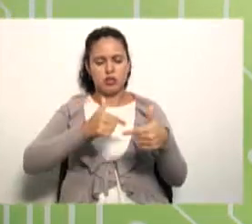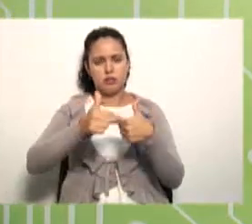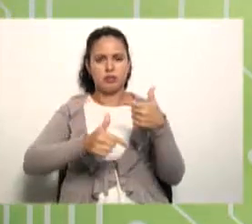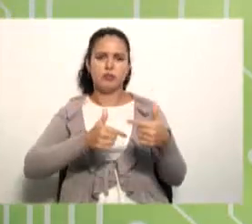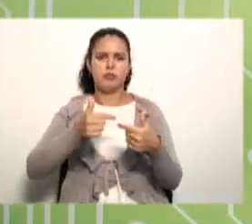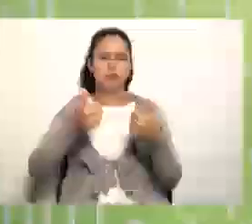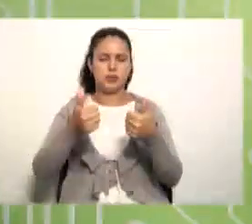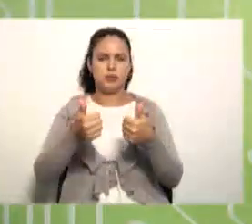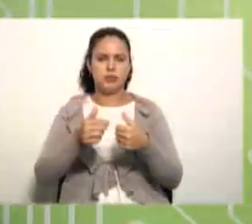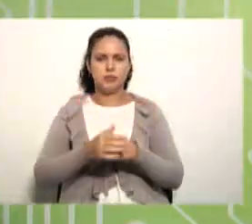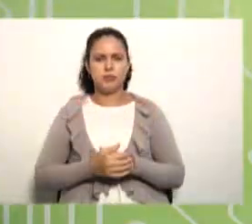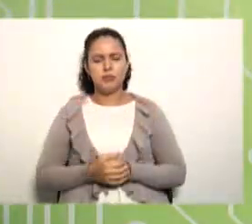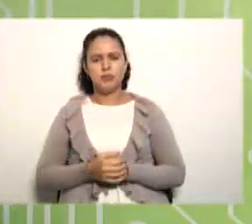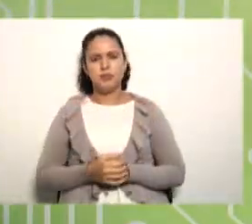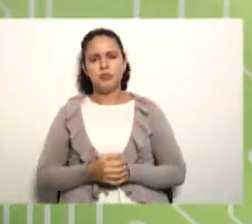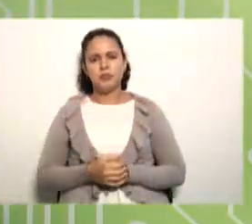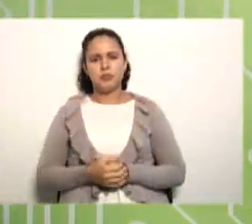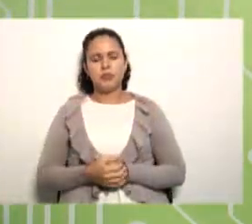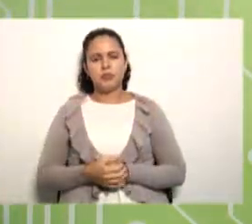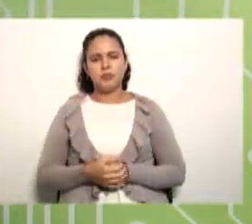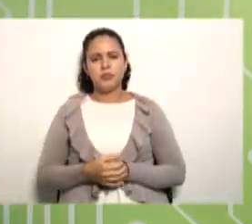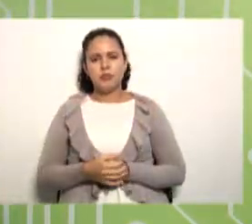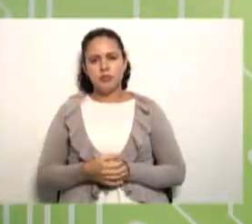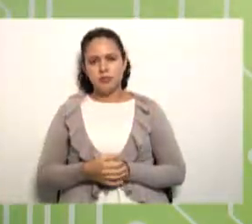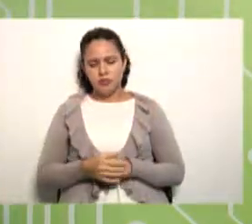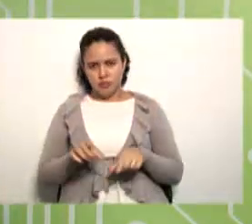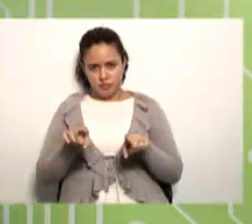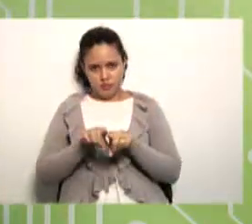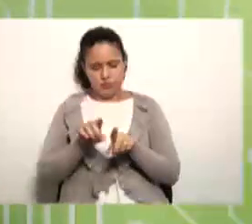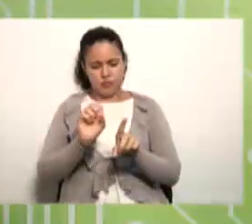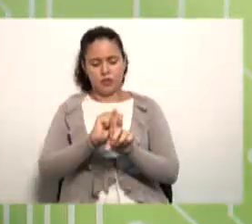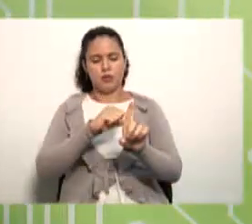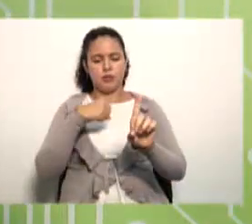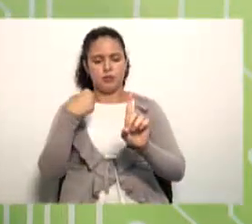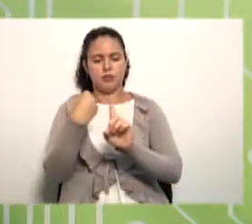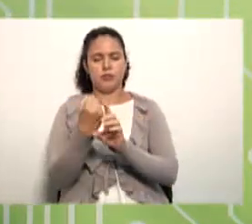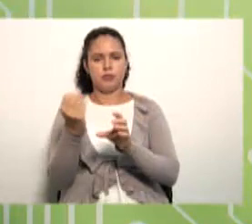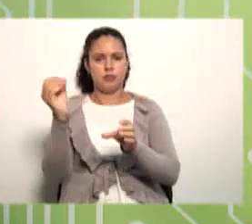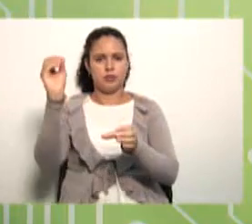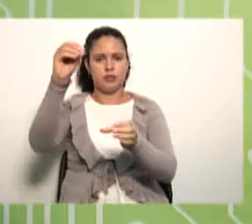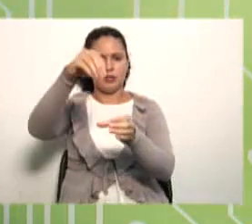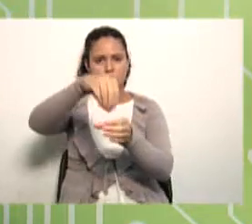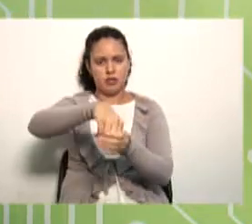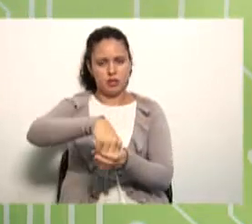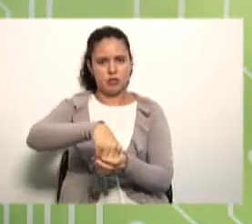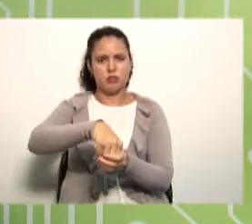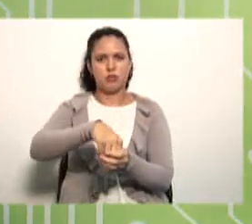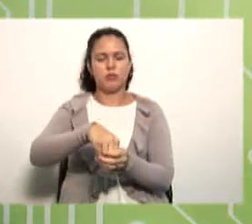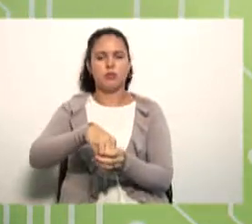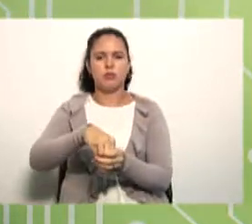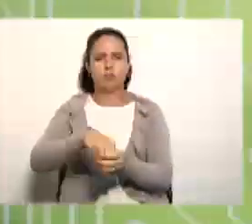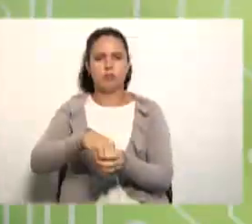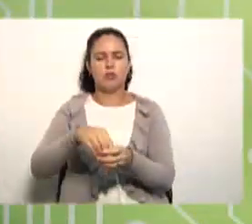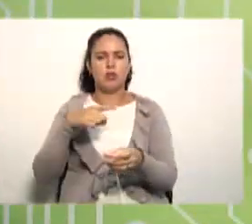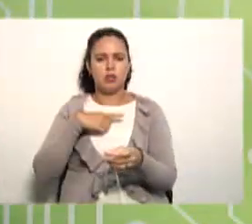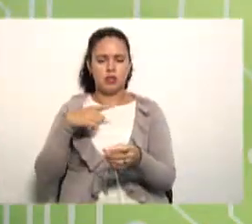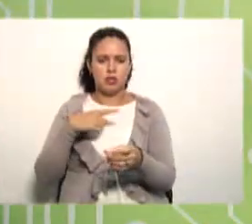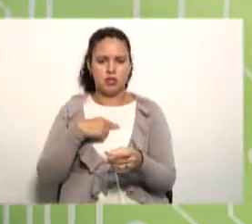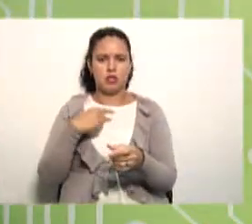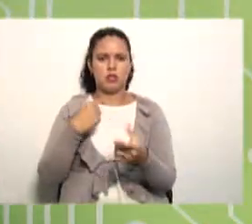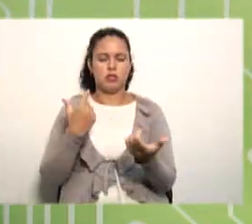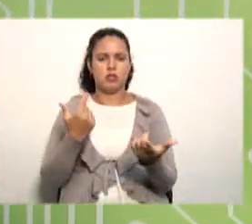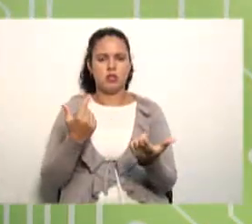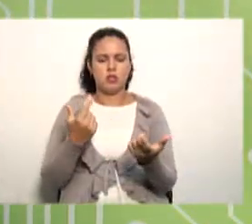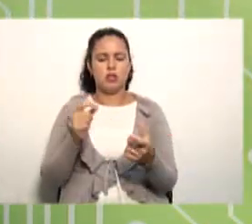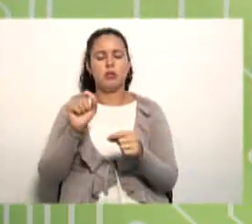efeito muito grande, multiplicador dentro da sociedade. Esse é um efeito que nós chamamos uma externalidade. O efeito